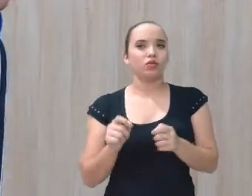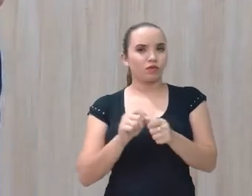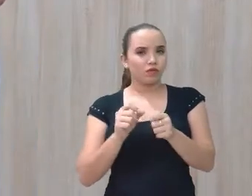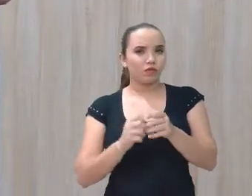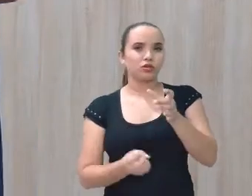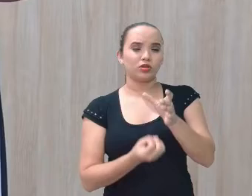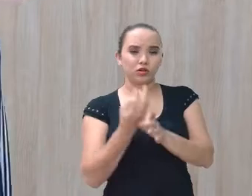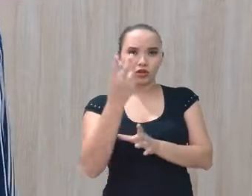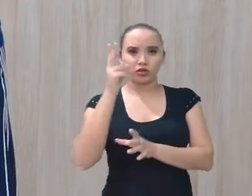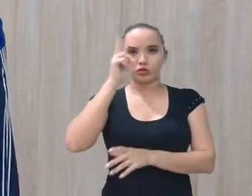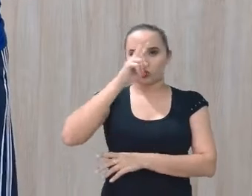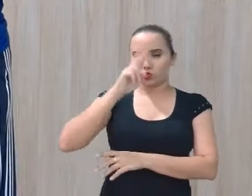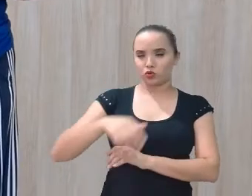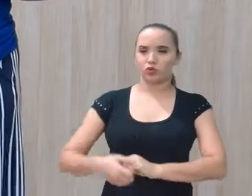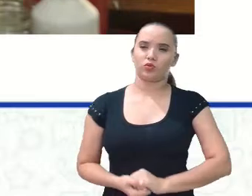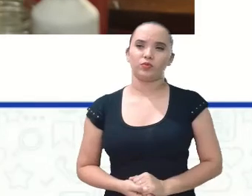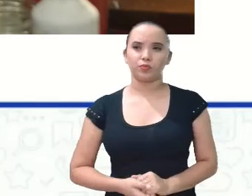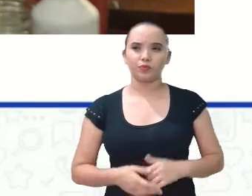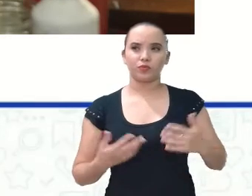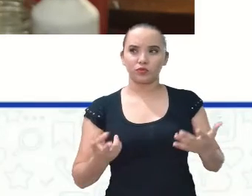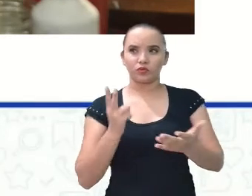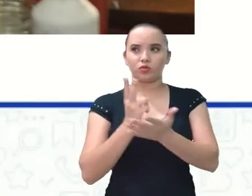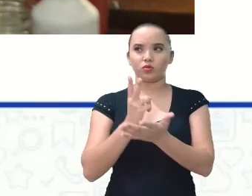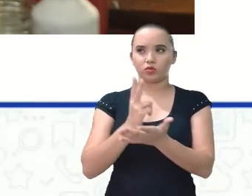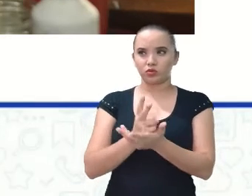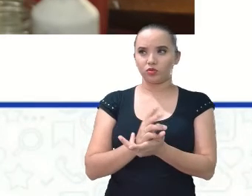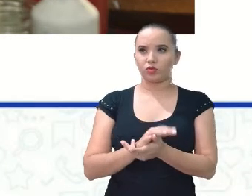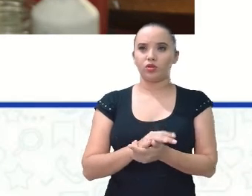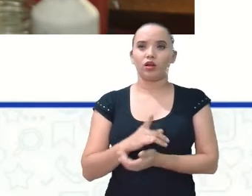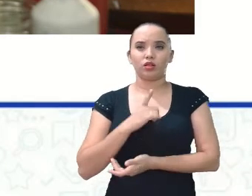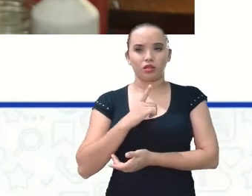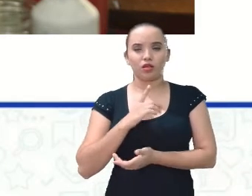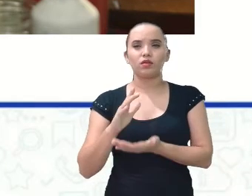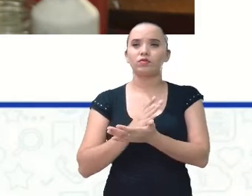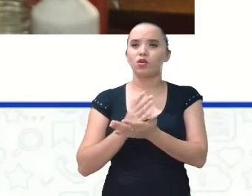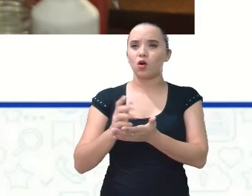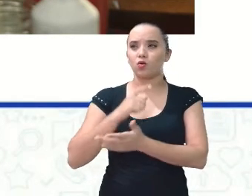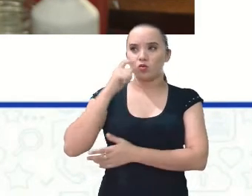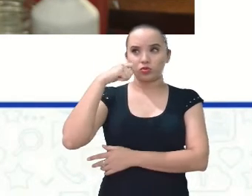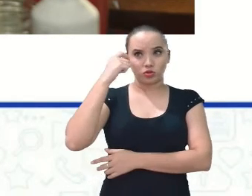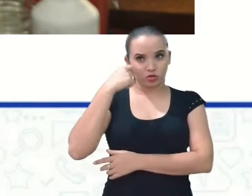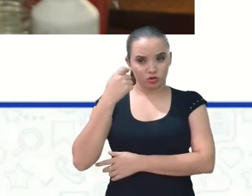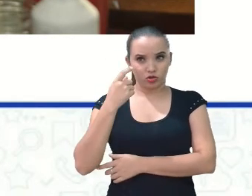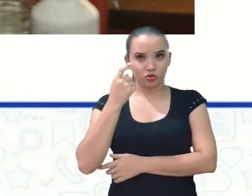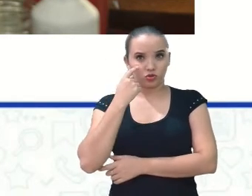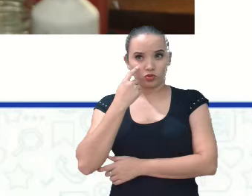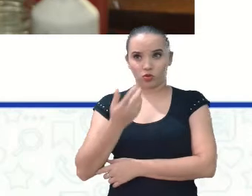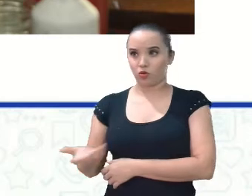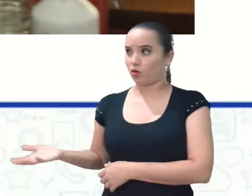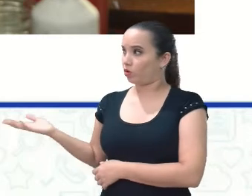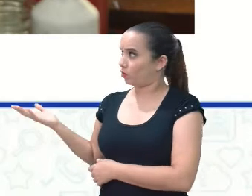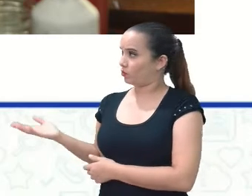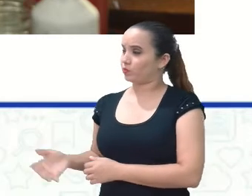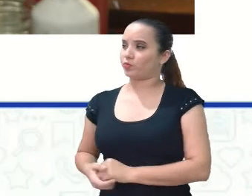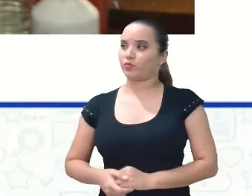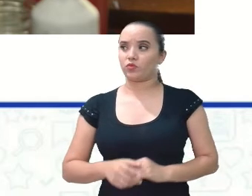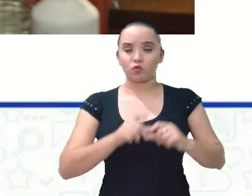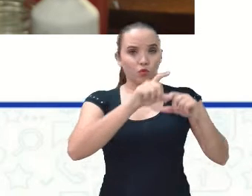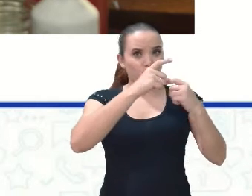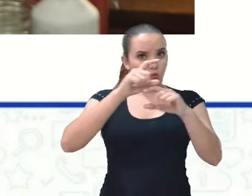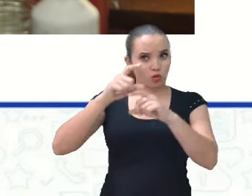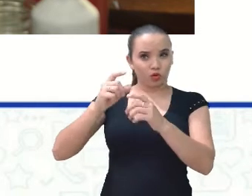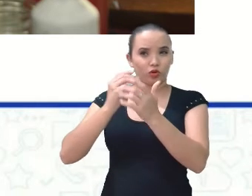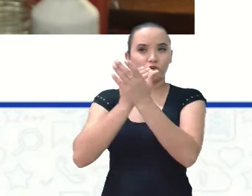né, em quadrinhos. Então, vamos seguindo. Alguns artistas, vejam, o quadrinho, como a gente conhece, começou lá nos